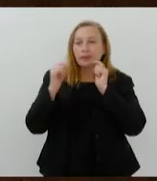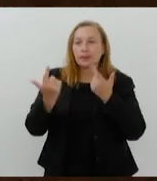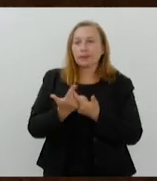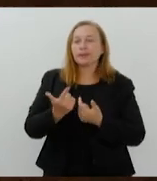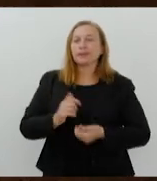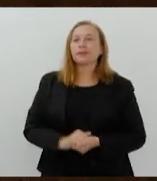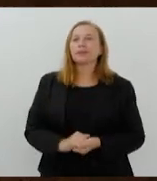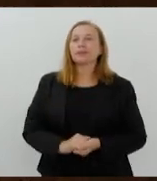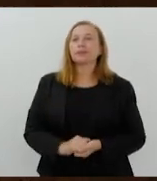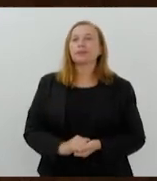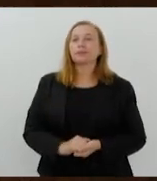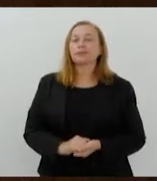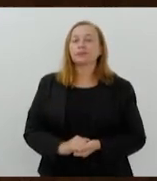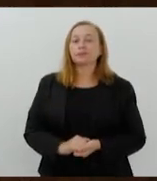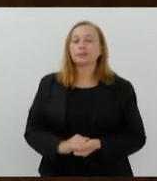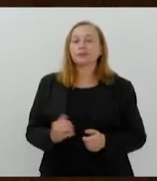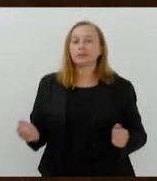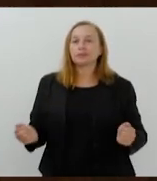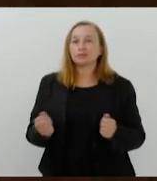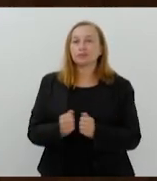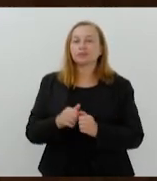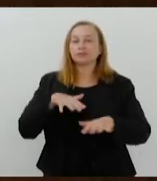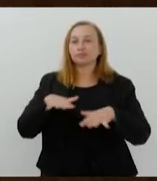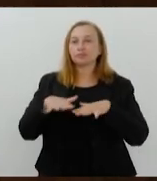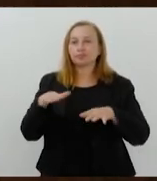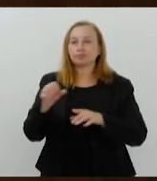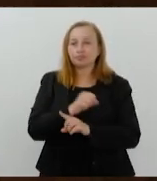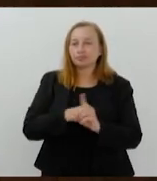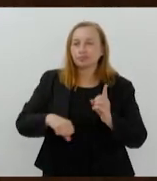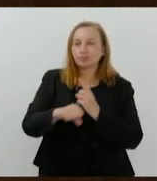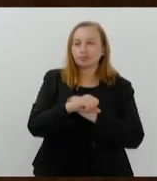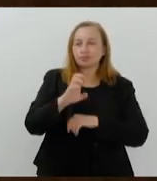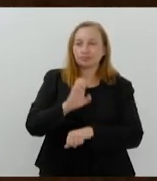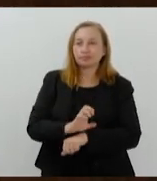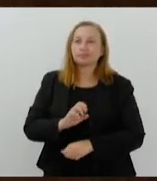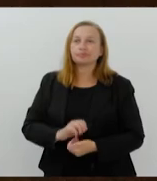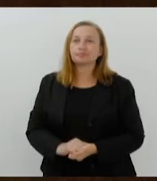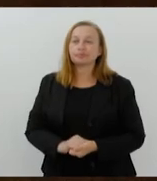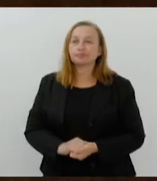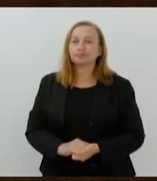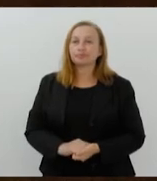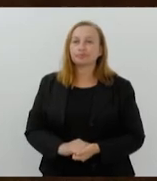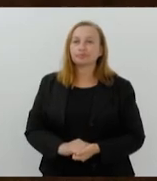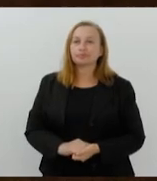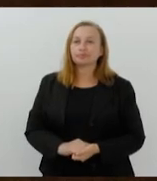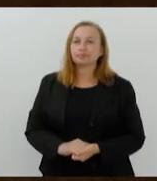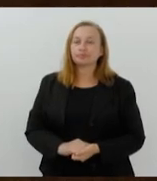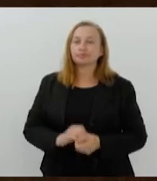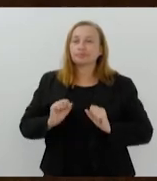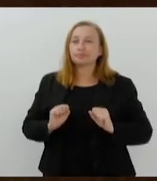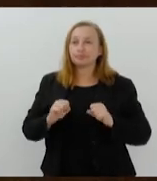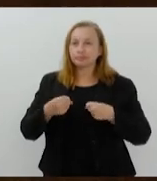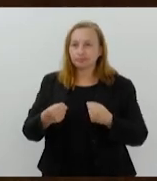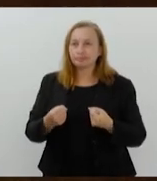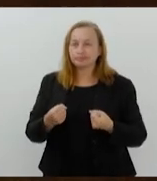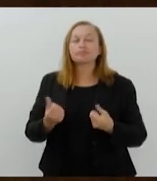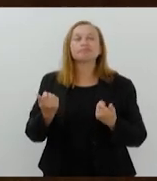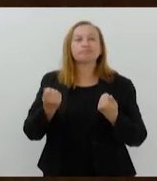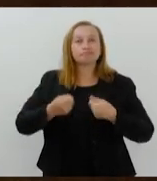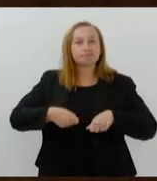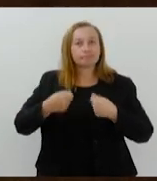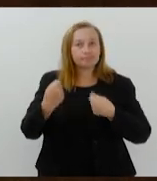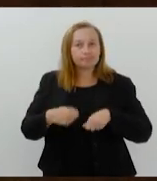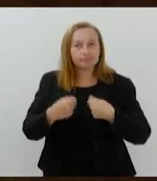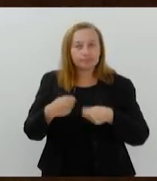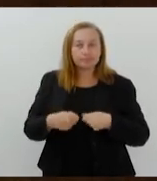Legislativa e com o conjunto dos movimentos sociais no Estado, que é da gente fortalecer, da necessidade